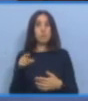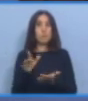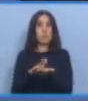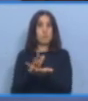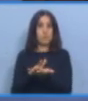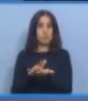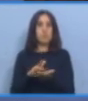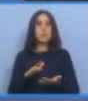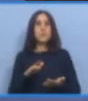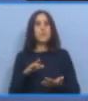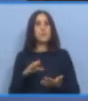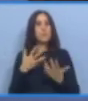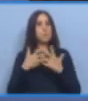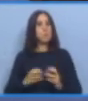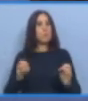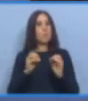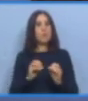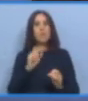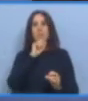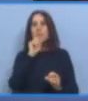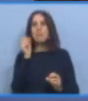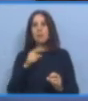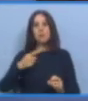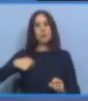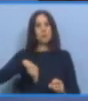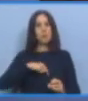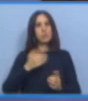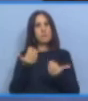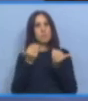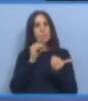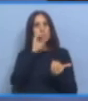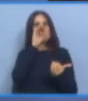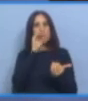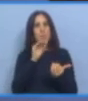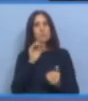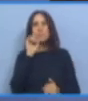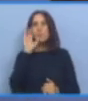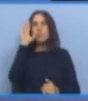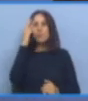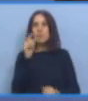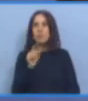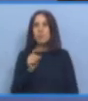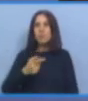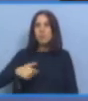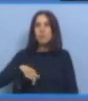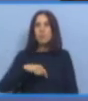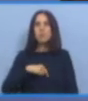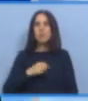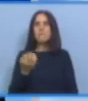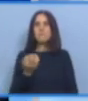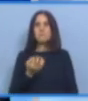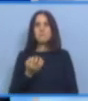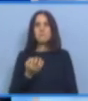livro, é sem dúvida uma forma de nós nos informarmos, e é muito importante aqui que nós